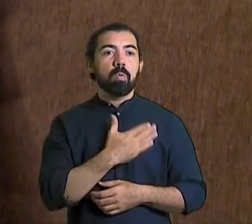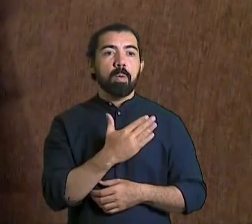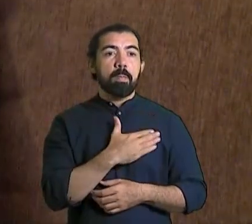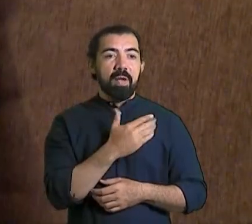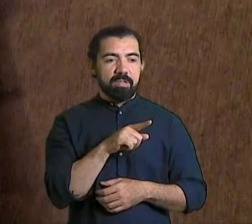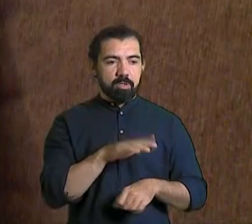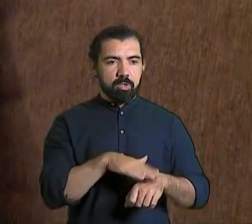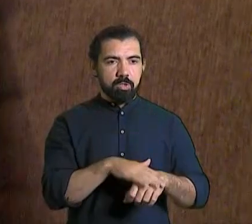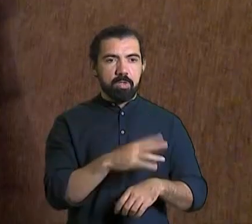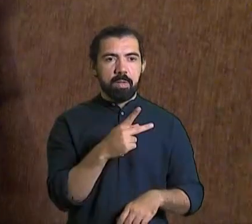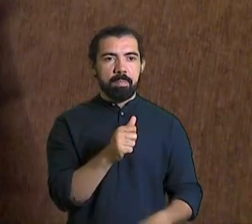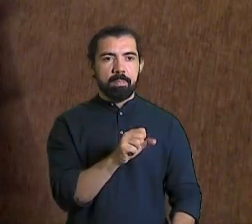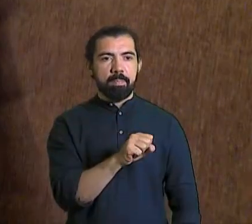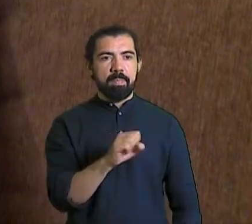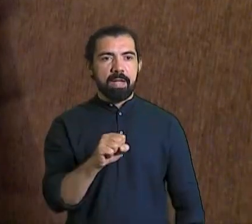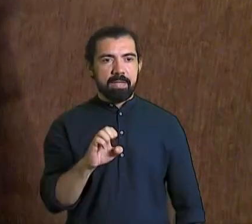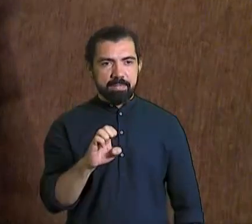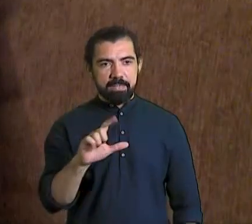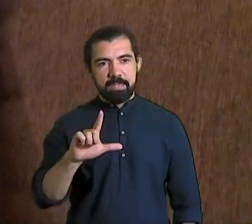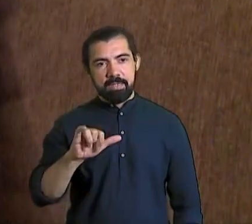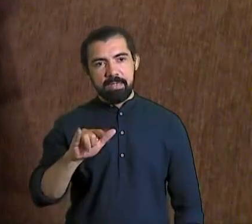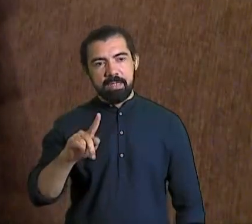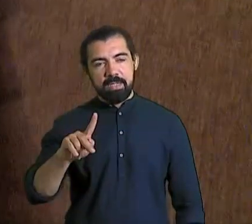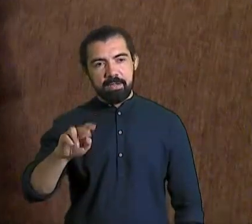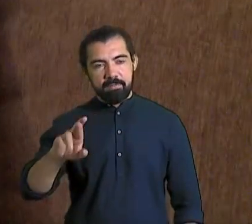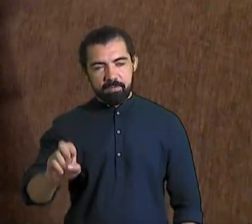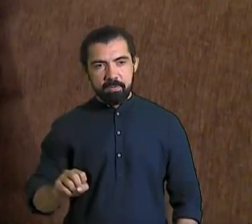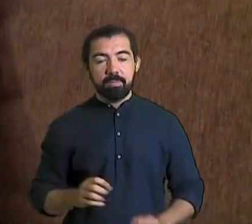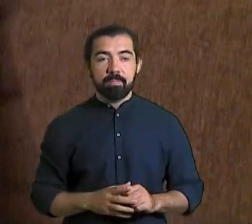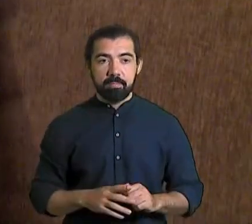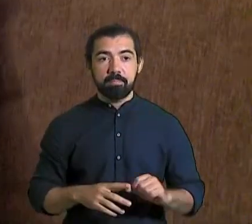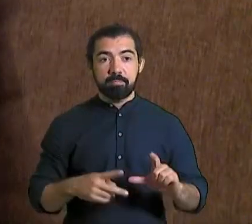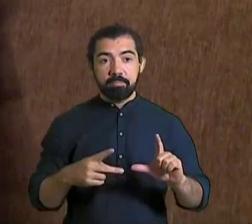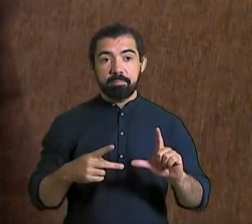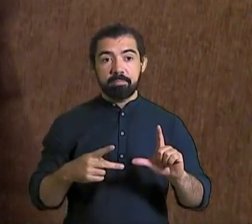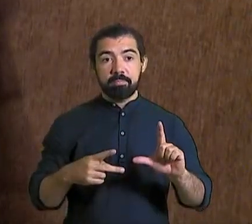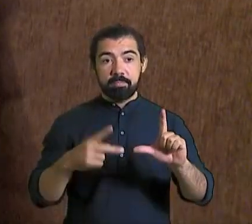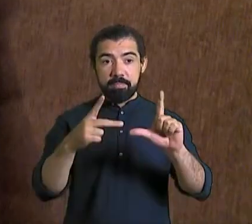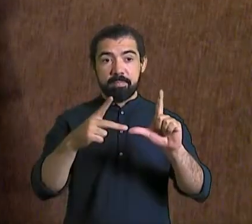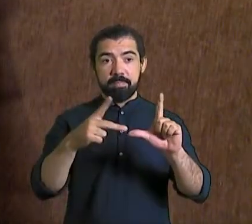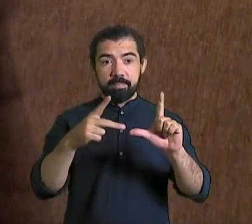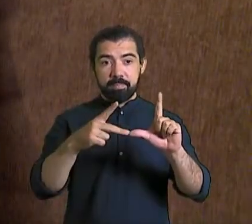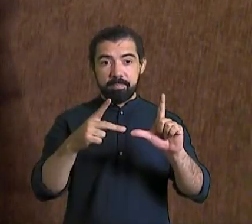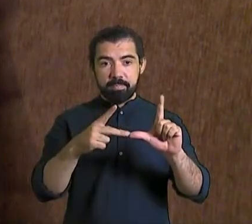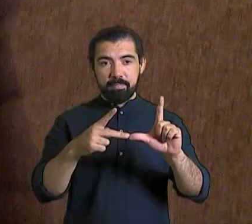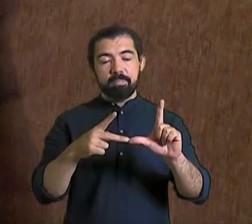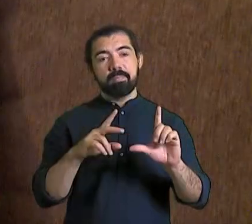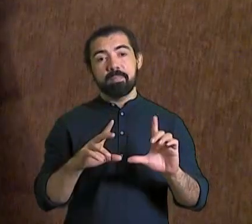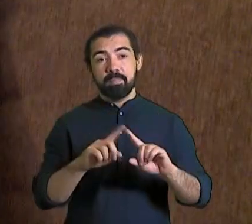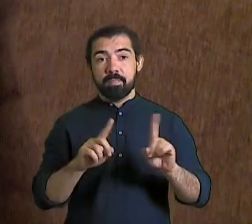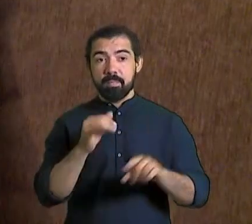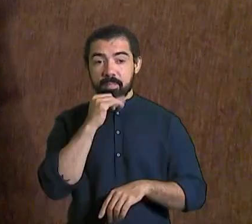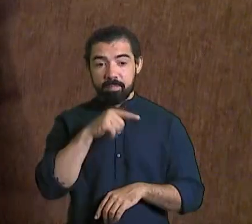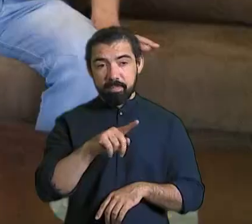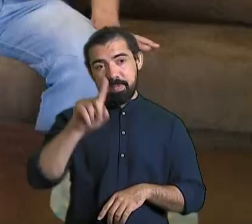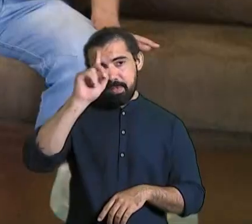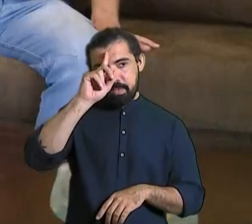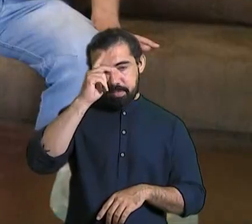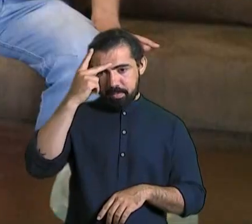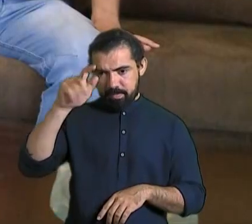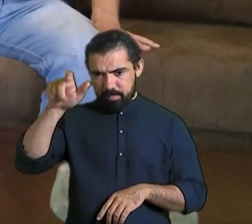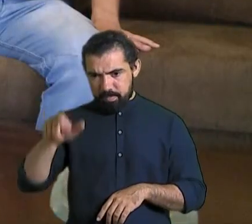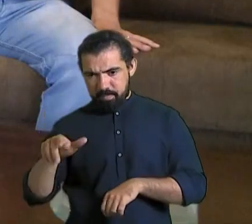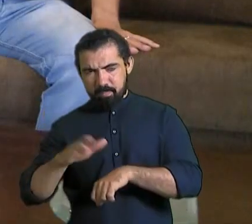mas também não tem renda suficiente para custear essas passagens, esses dias a dias, porque o